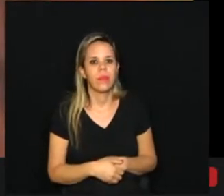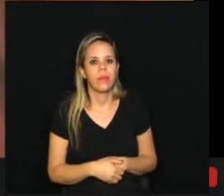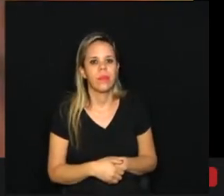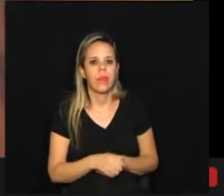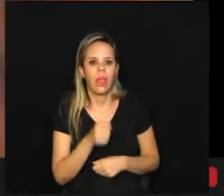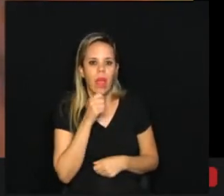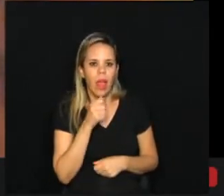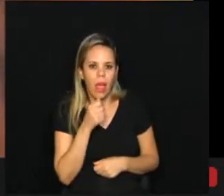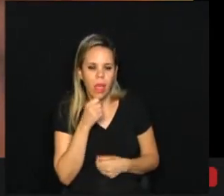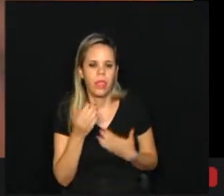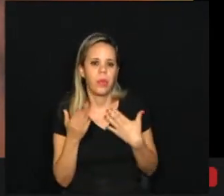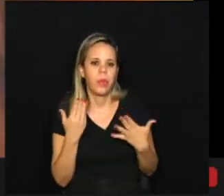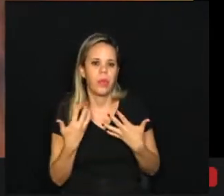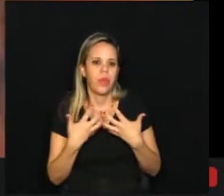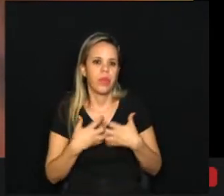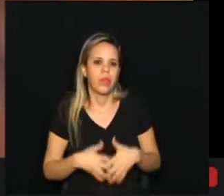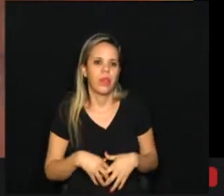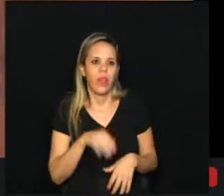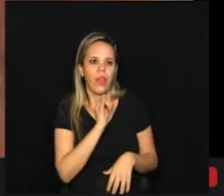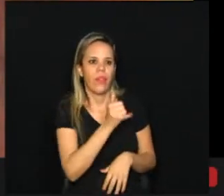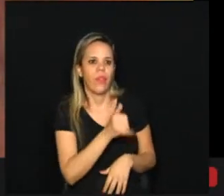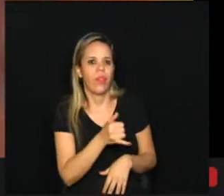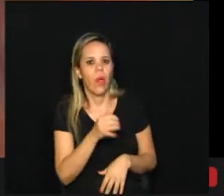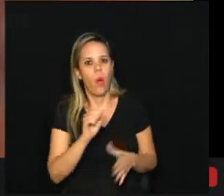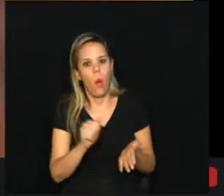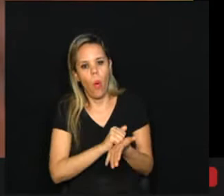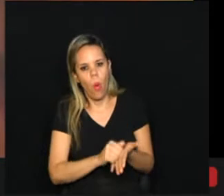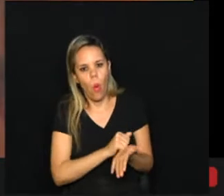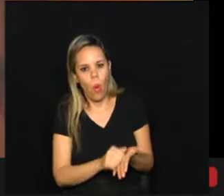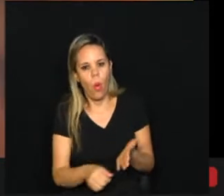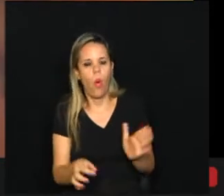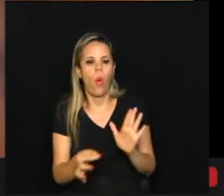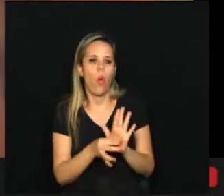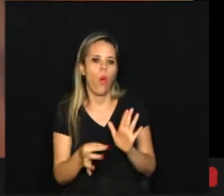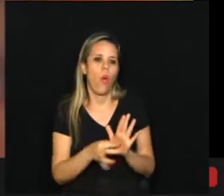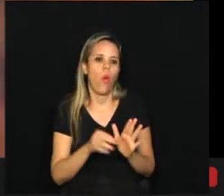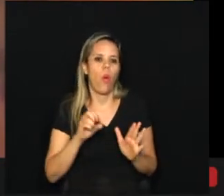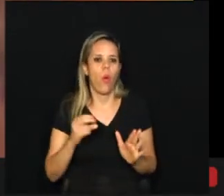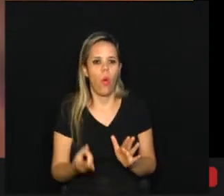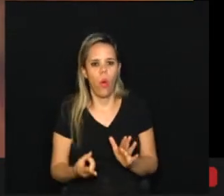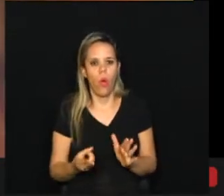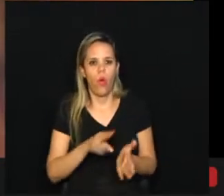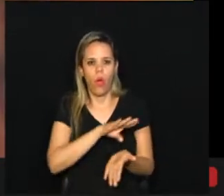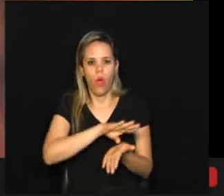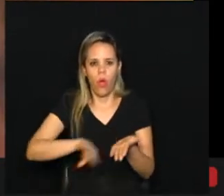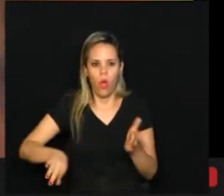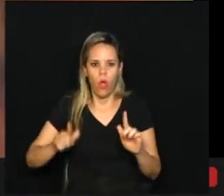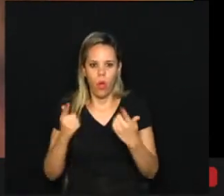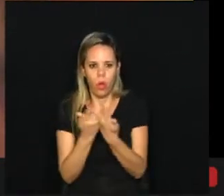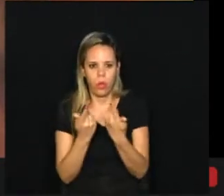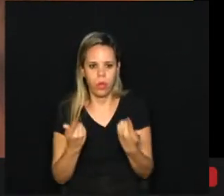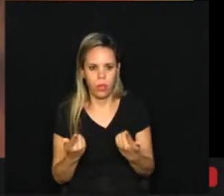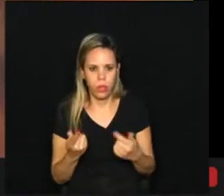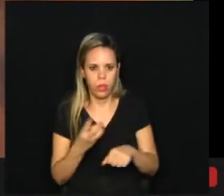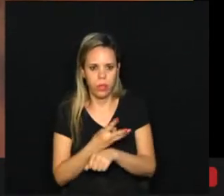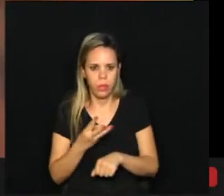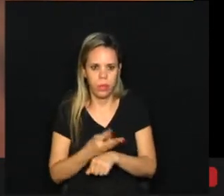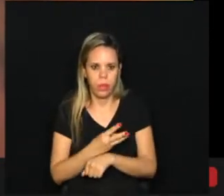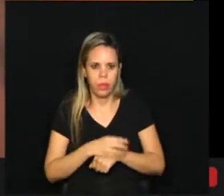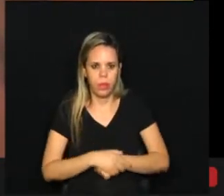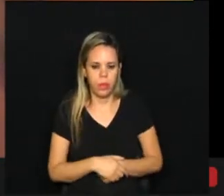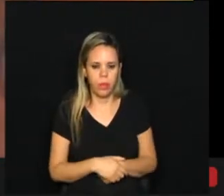embate, tá? Ela dizendo que ou ele apagava a sugestão ou ela excluiria ele do grupo do WhatsApp.